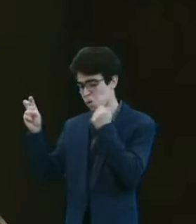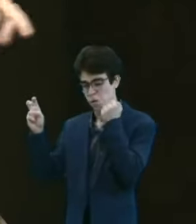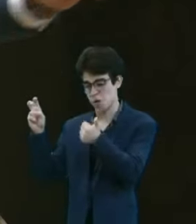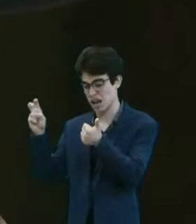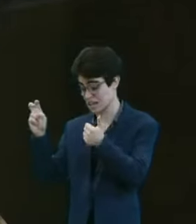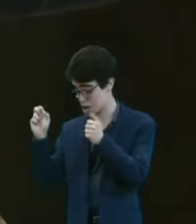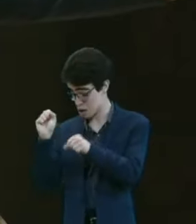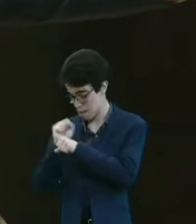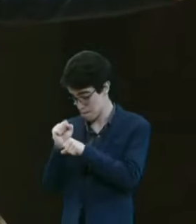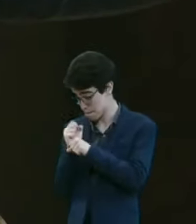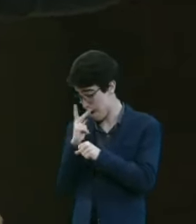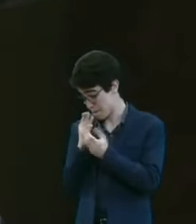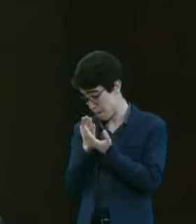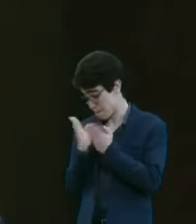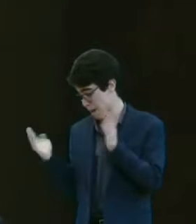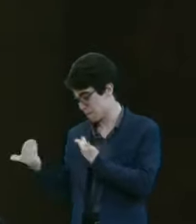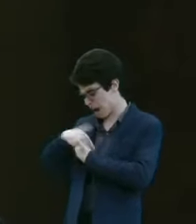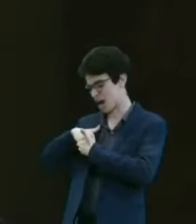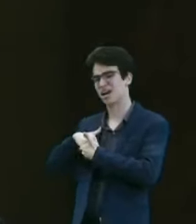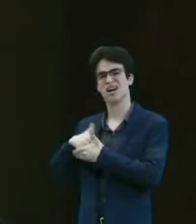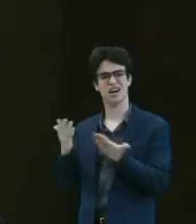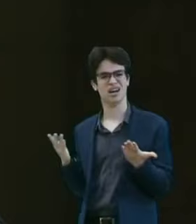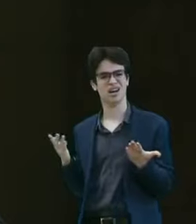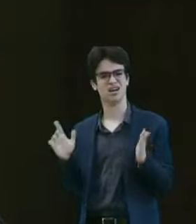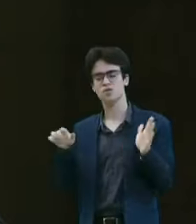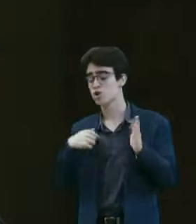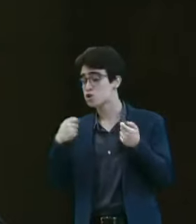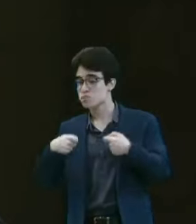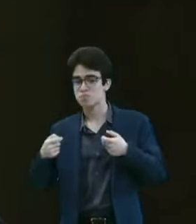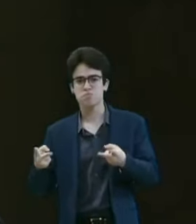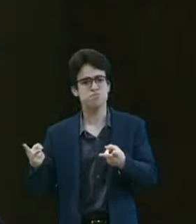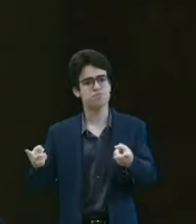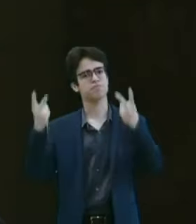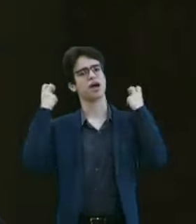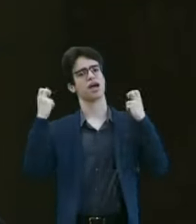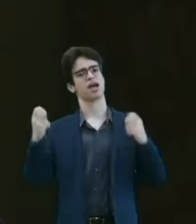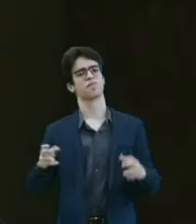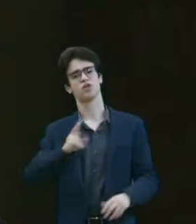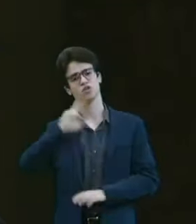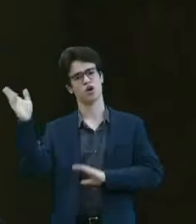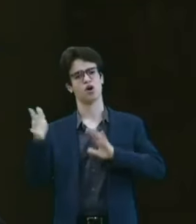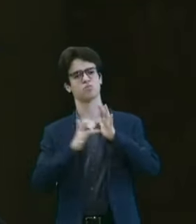esperando a gente só abrir. Você precisa enxergar isso, meu irmão, em nome de